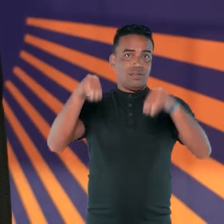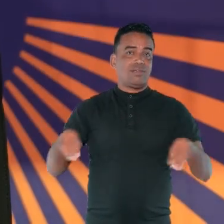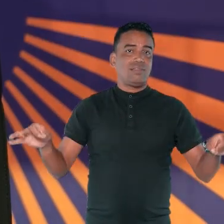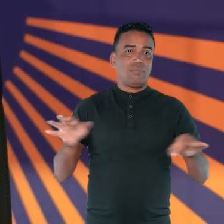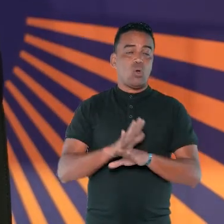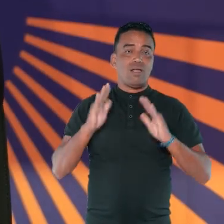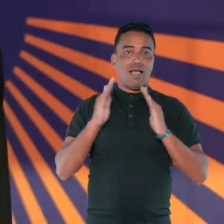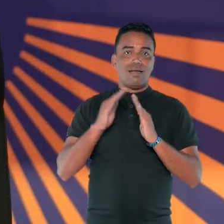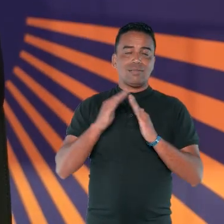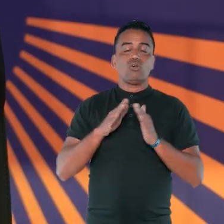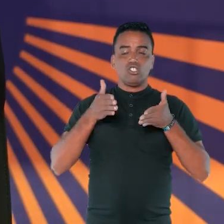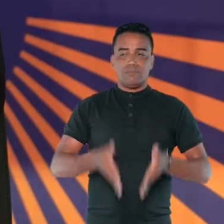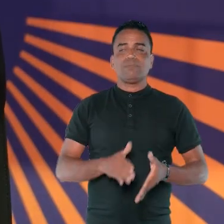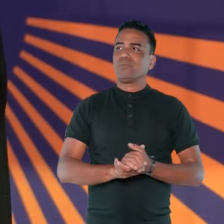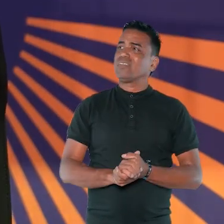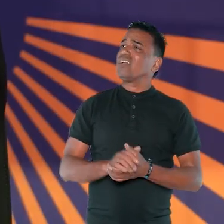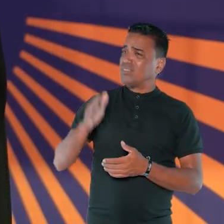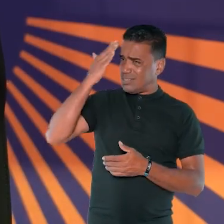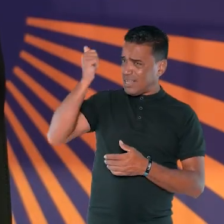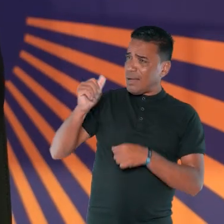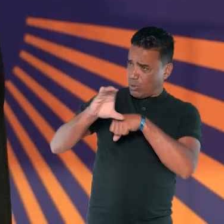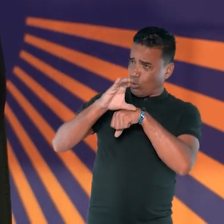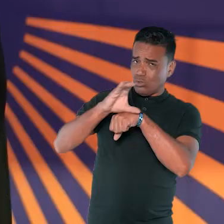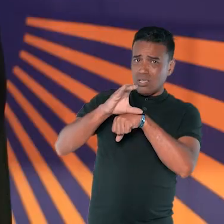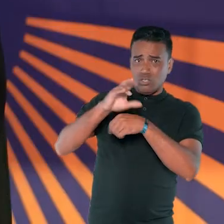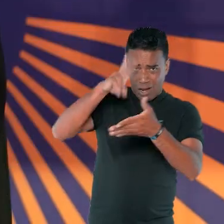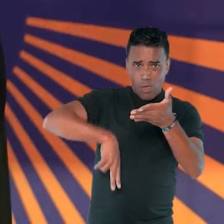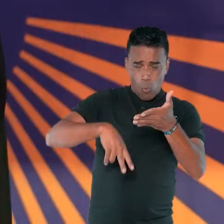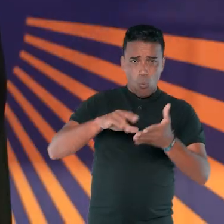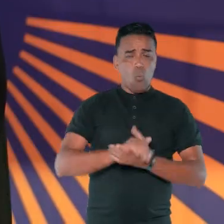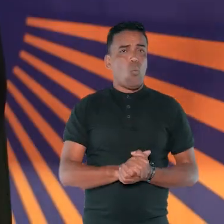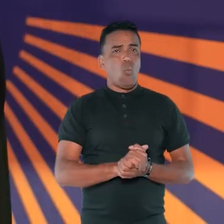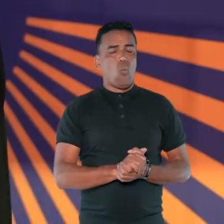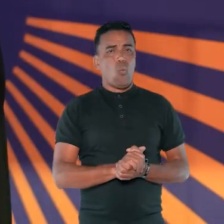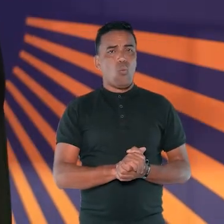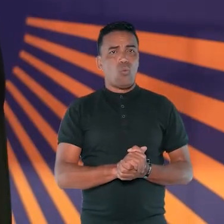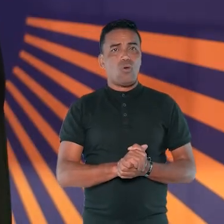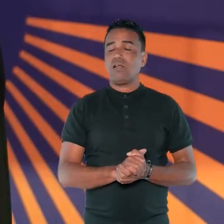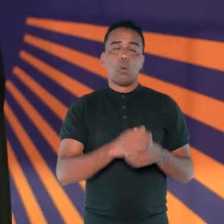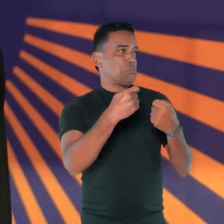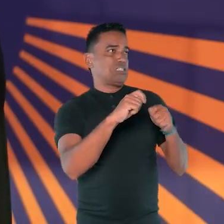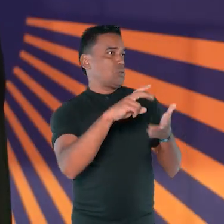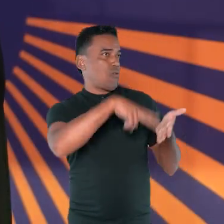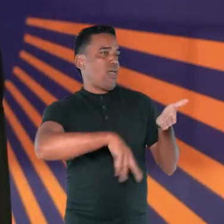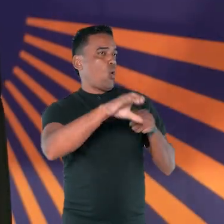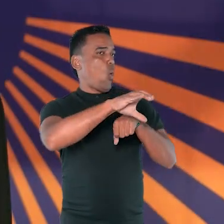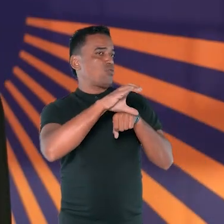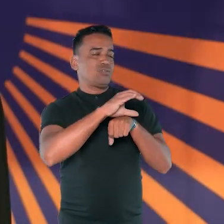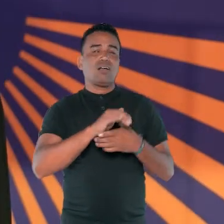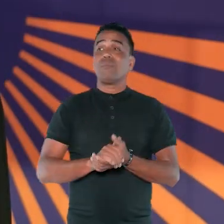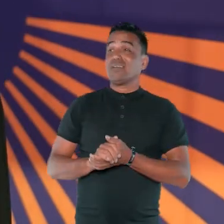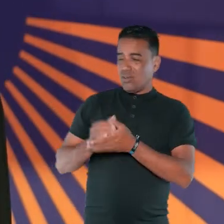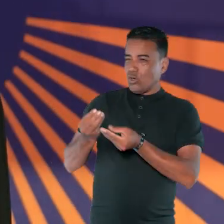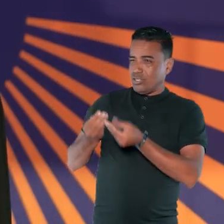em casa, eu falei assim, o senhor entende muito de Constituição, o senhor já leu? Nem preciso. Falei, não, mas eu